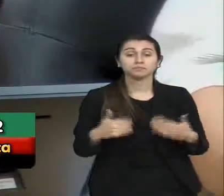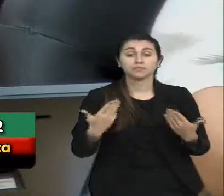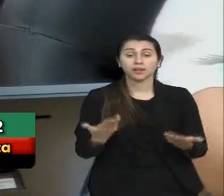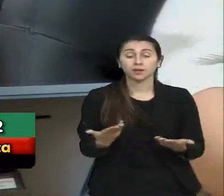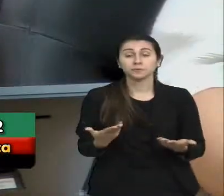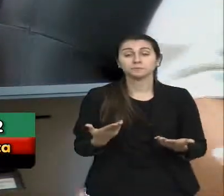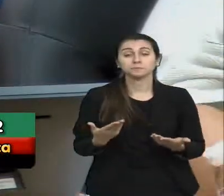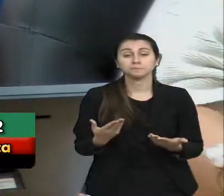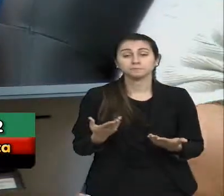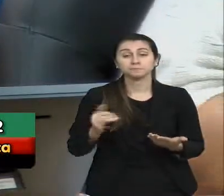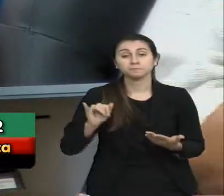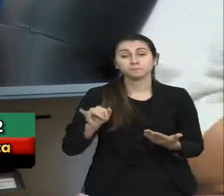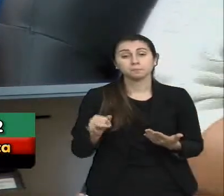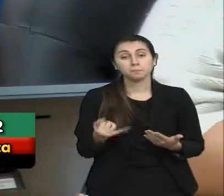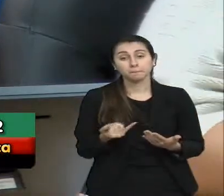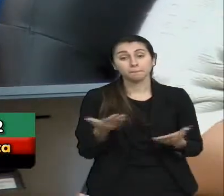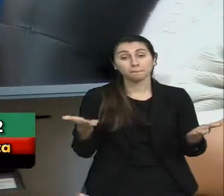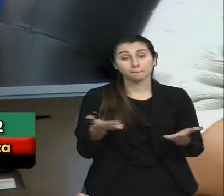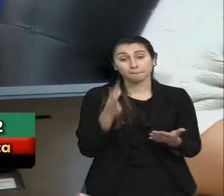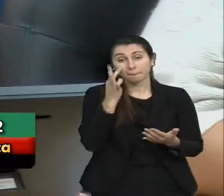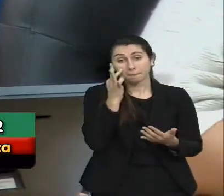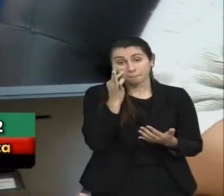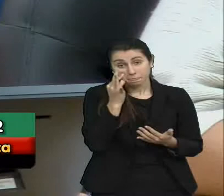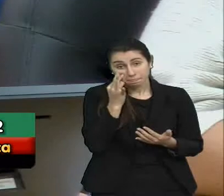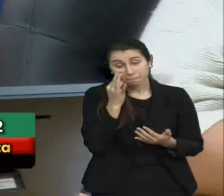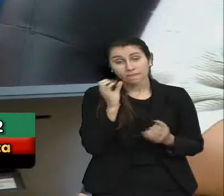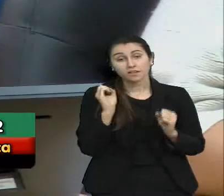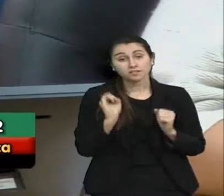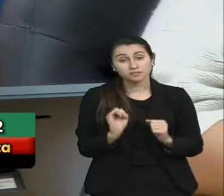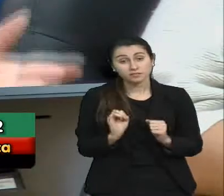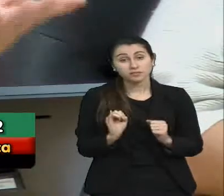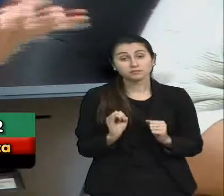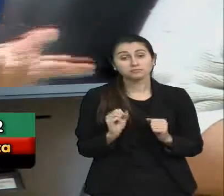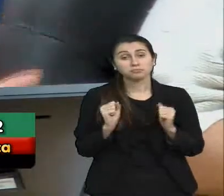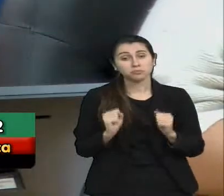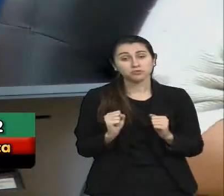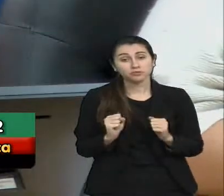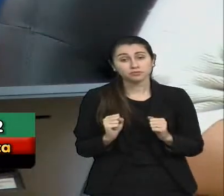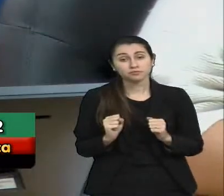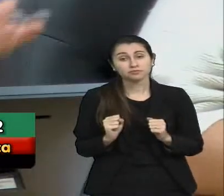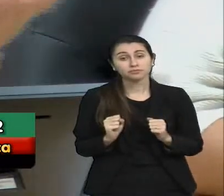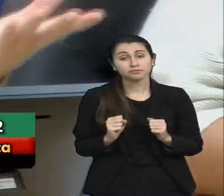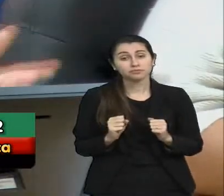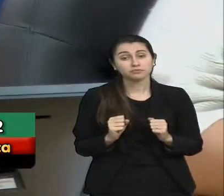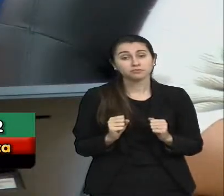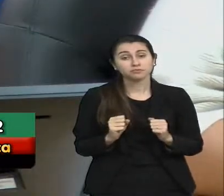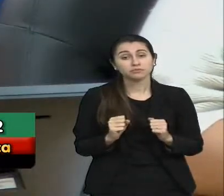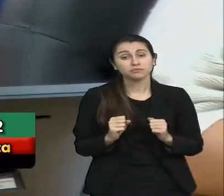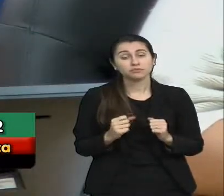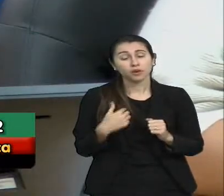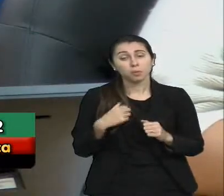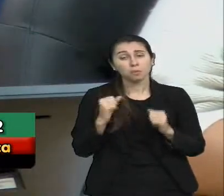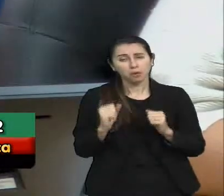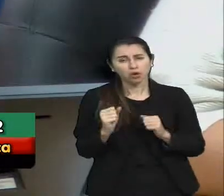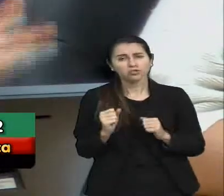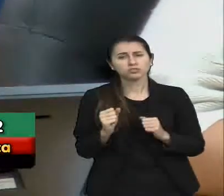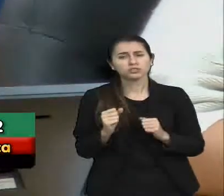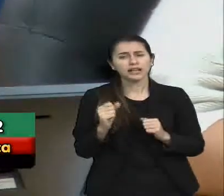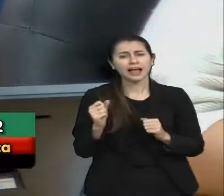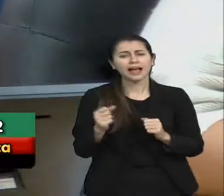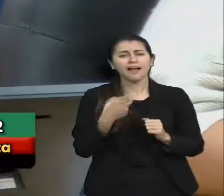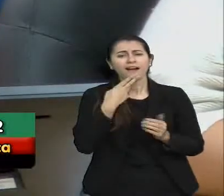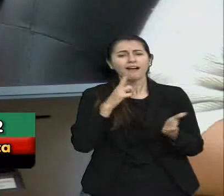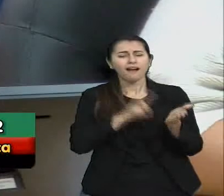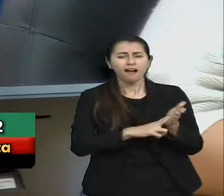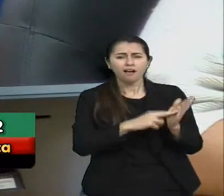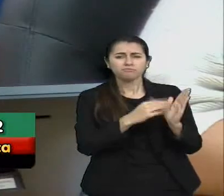presente, participando da audiência pública, se a gente pode considerar a carta que eu li como sendo algo que foi